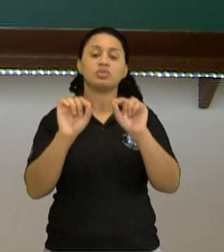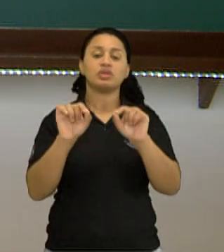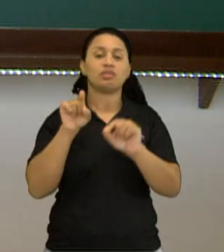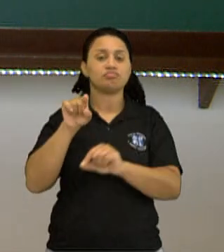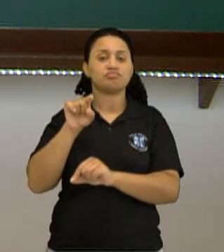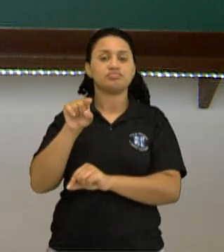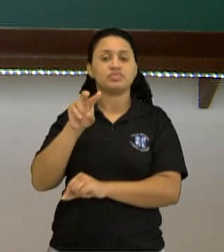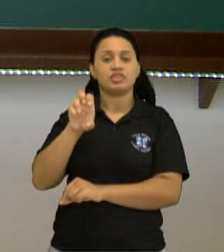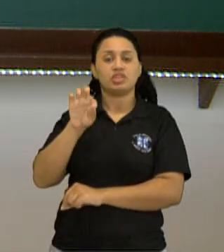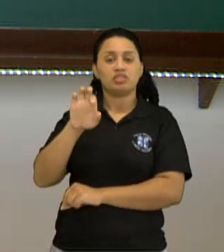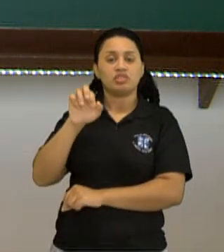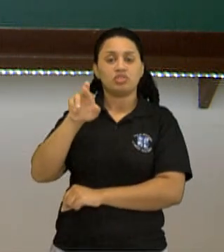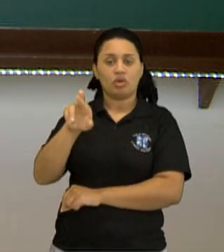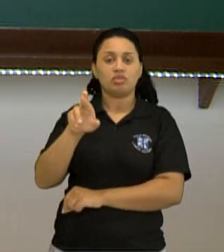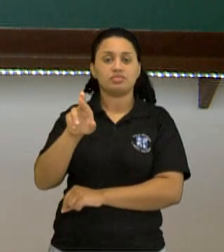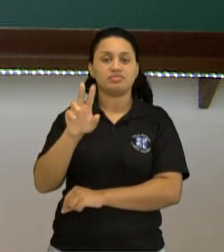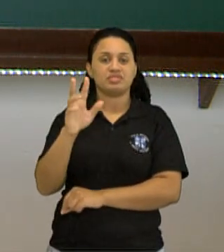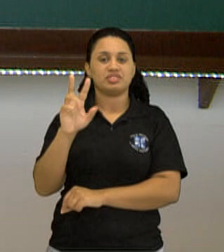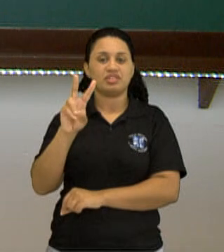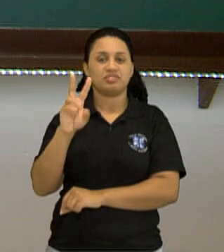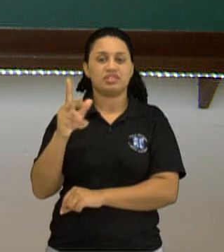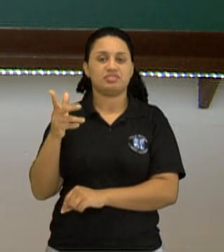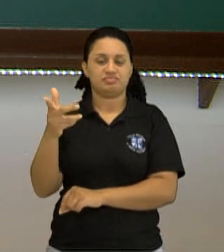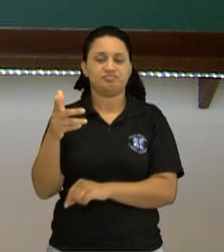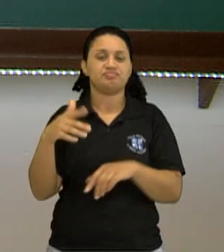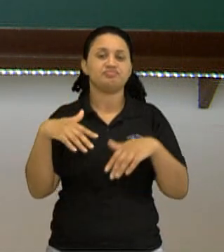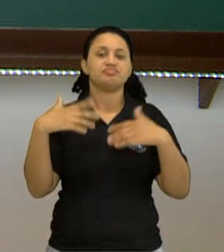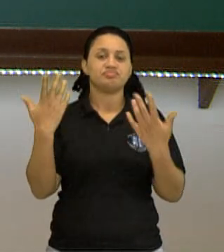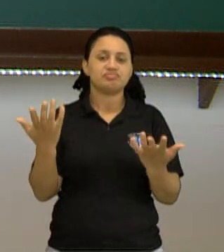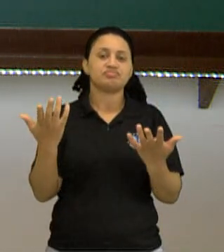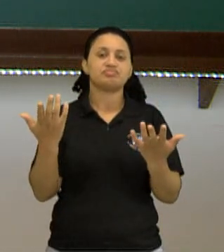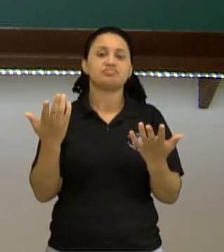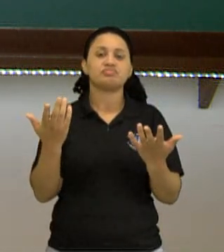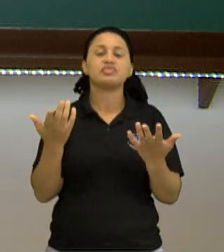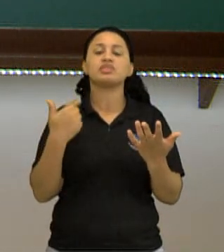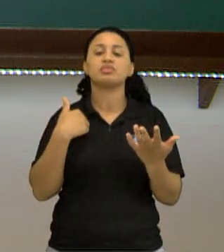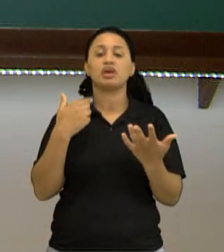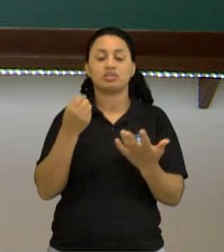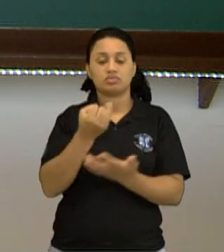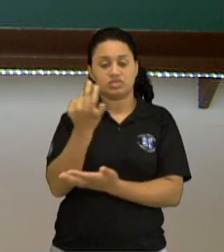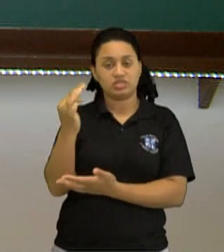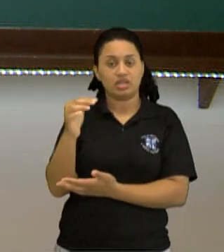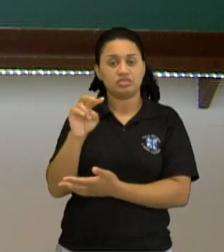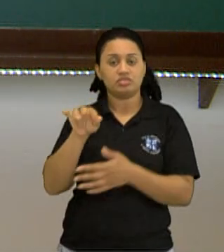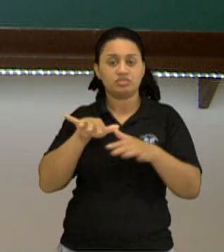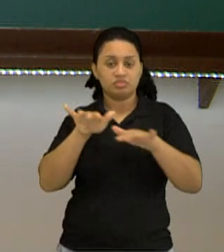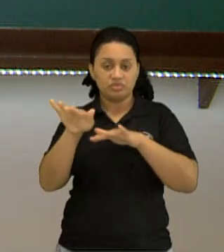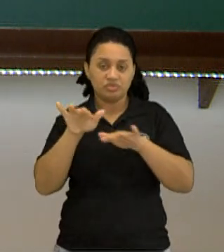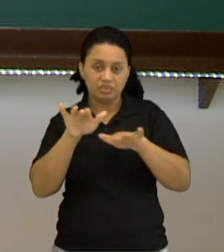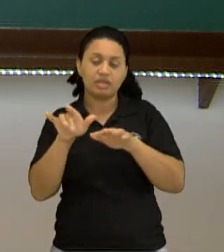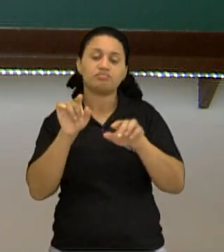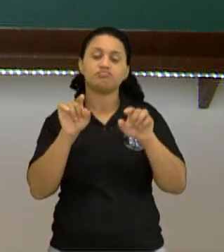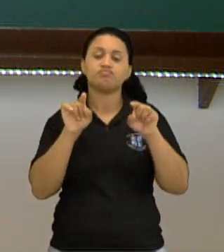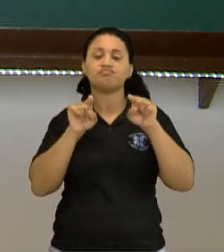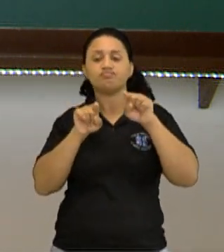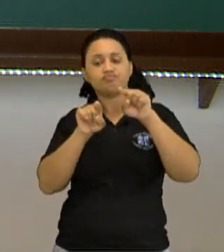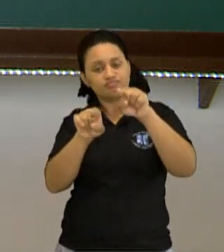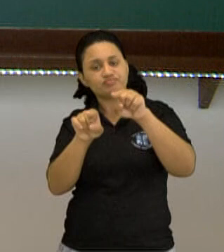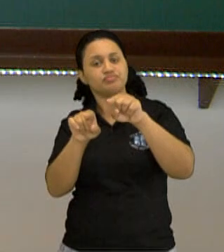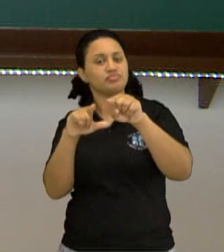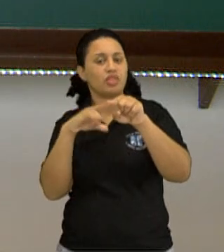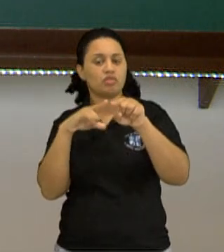vetor velocidade, ou seja, a quantidade de movimento tem a mesma direção e o mesmo sentido